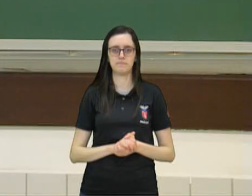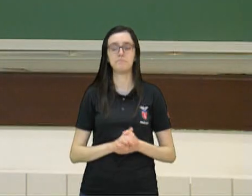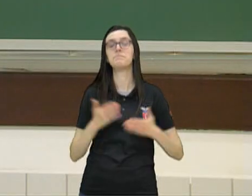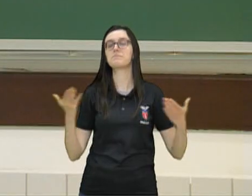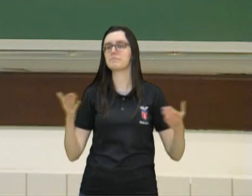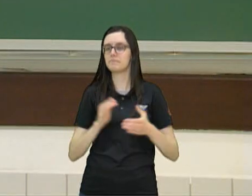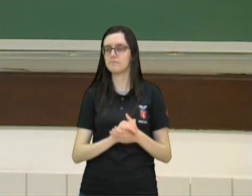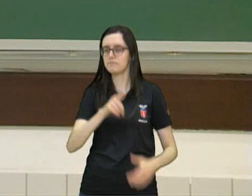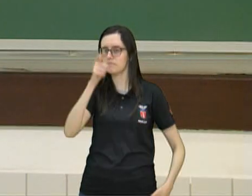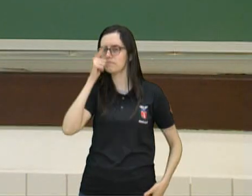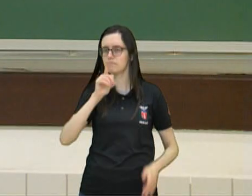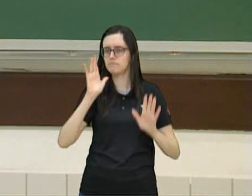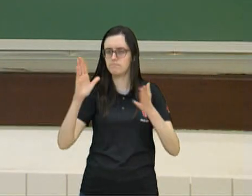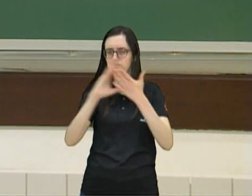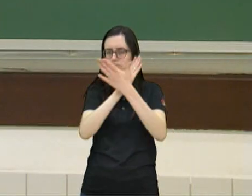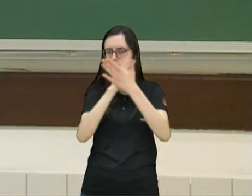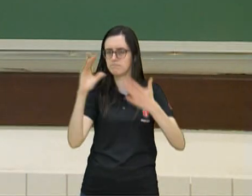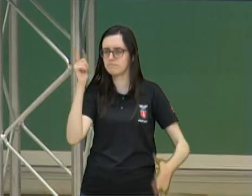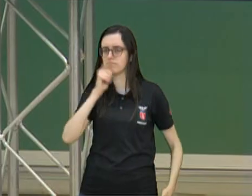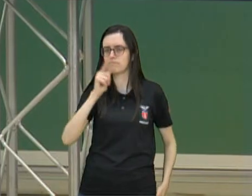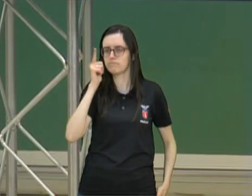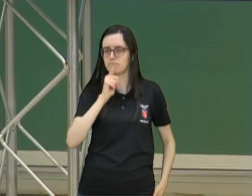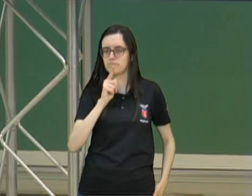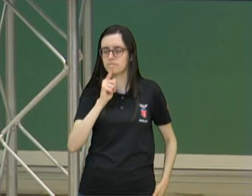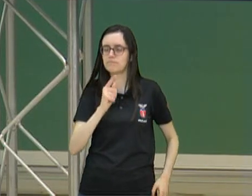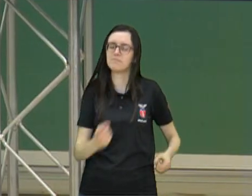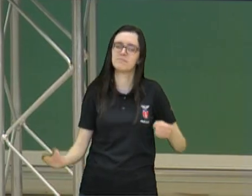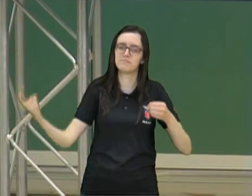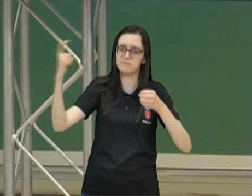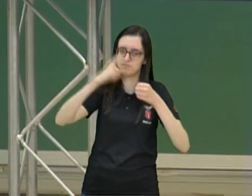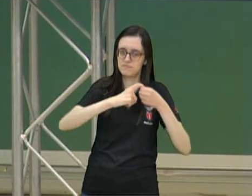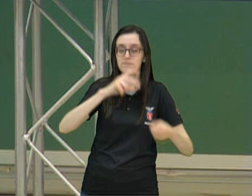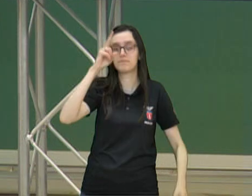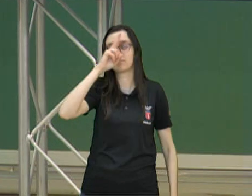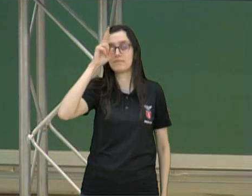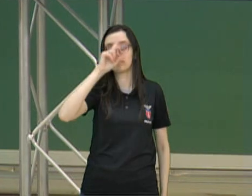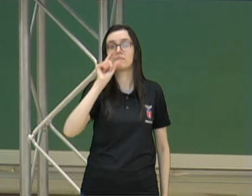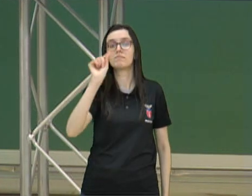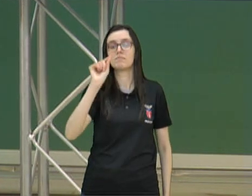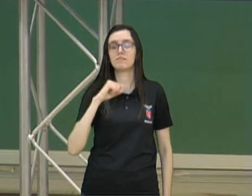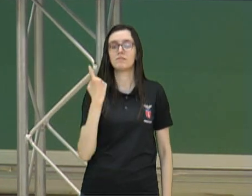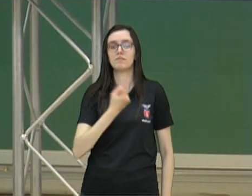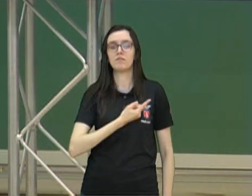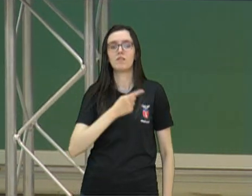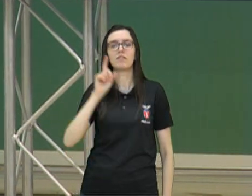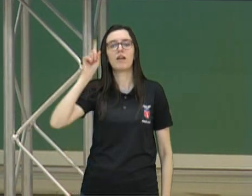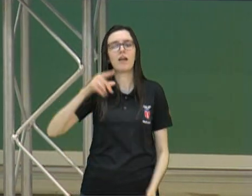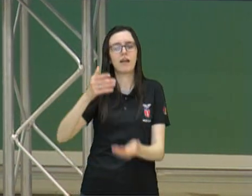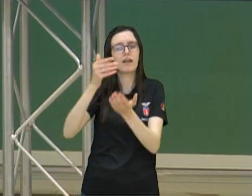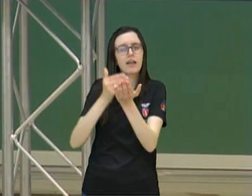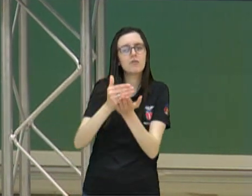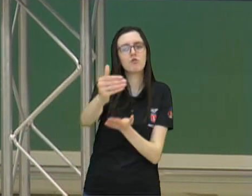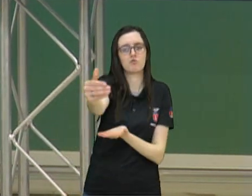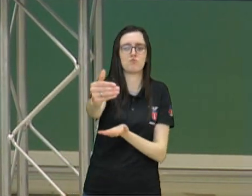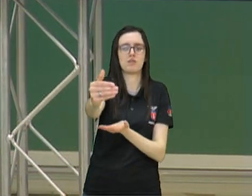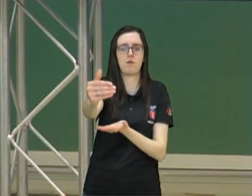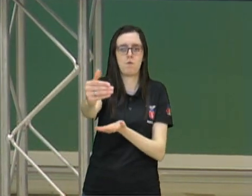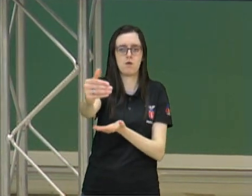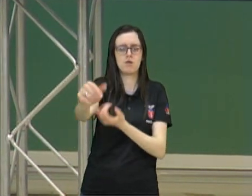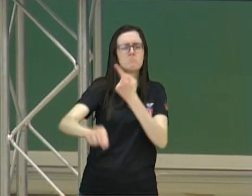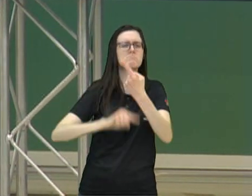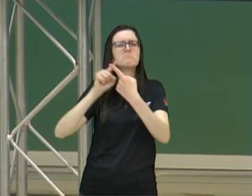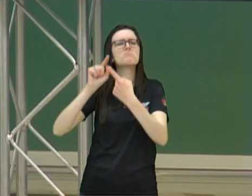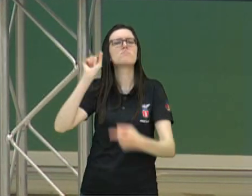Então, conseguiram fazer essa classificação? Volto a lembrar vocês, nós estamos fazendo uma introdução. A ideia é